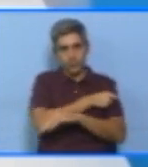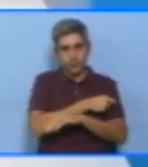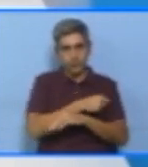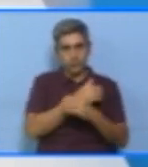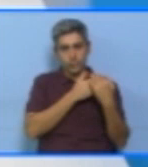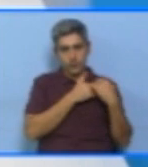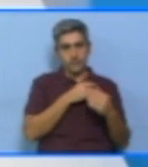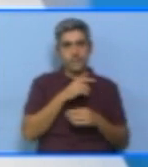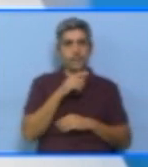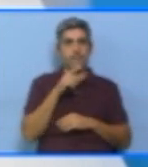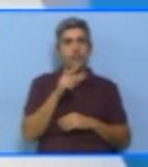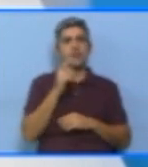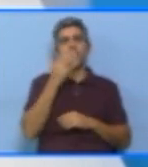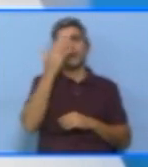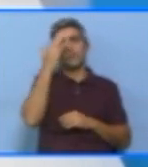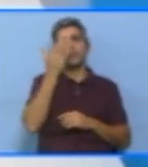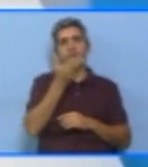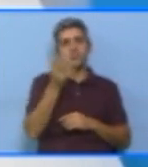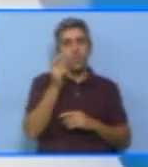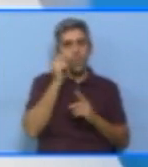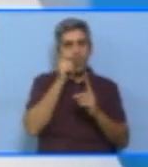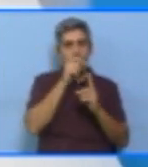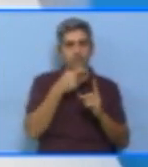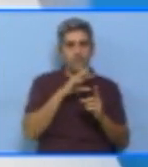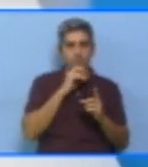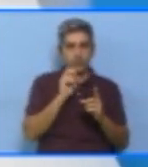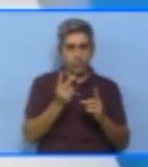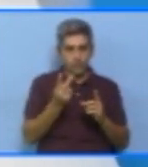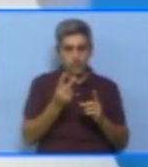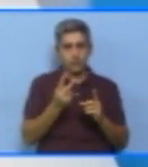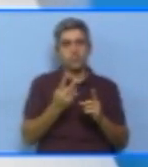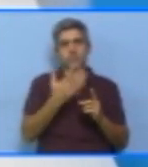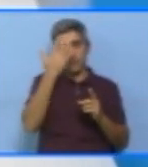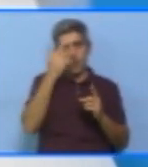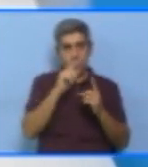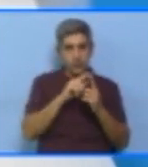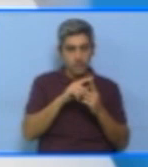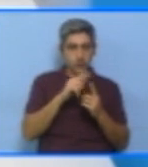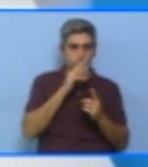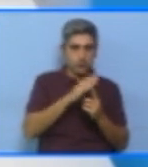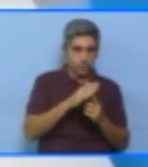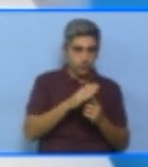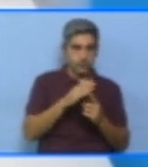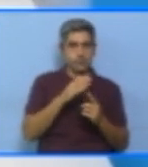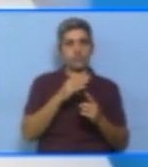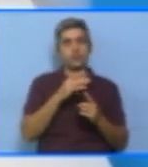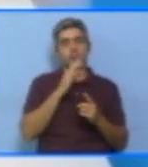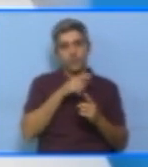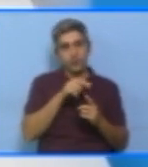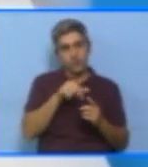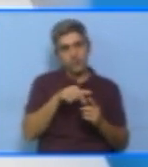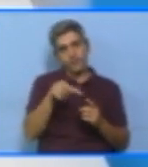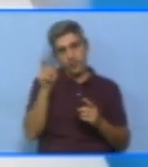parece? Um homem tinha 2 filhos. Foi ter com o primeiro e disse-lhe: Filho, vai